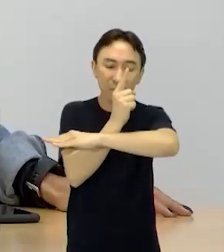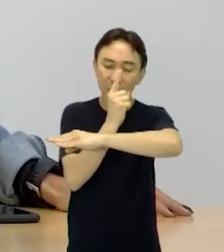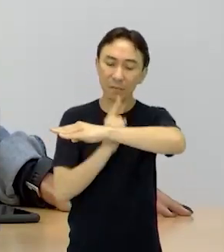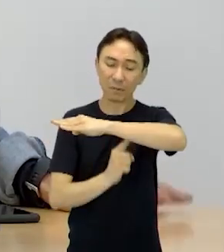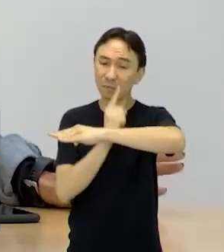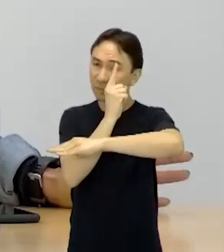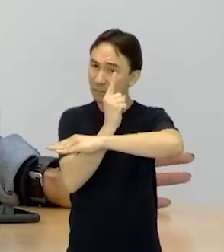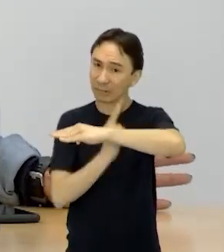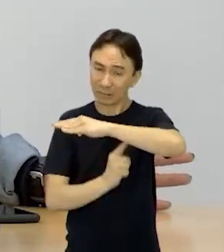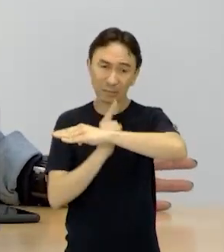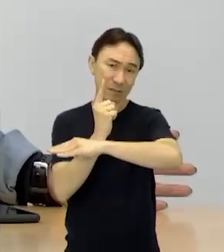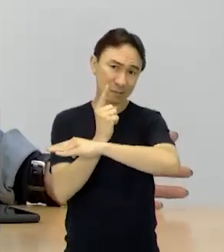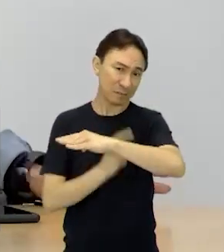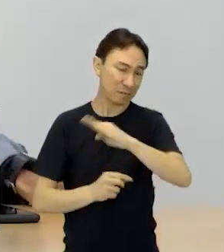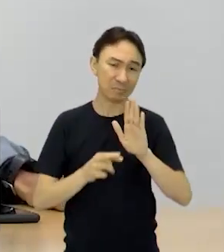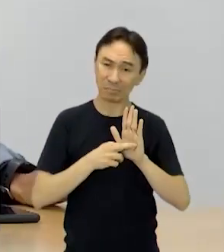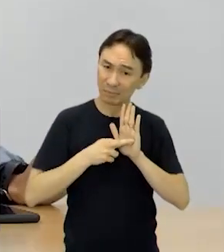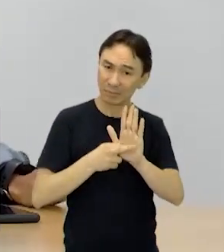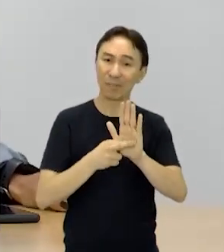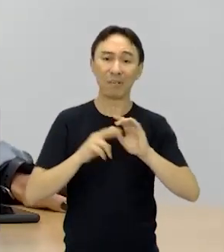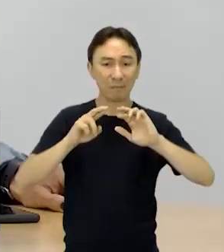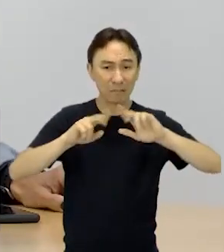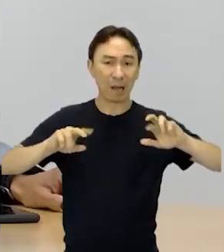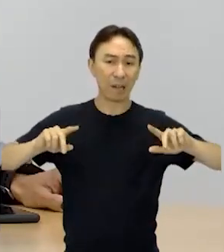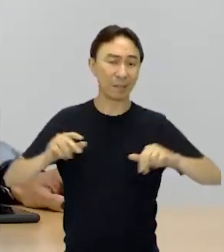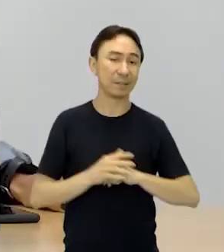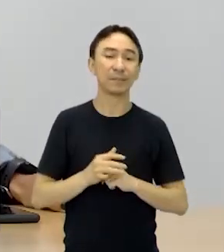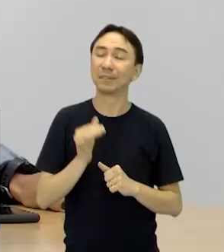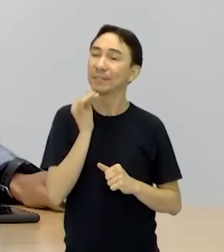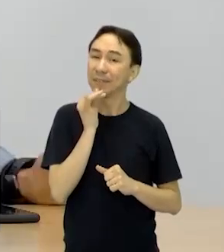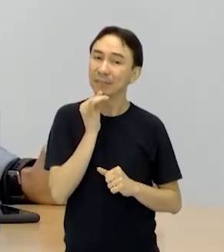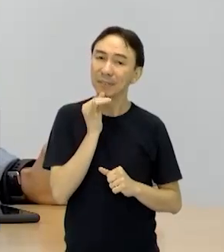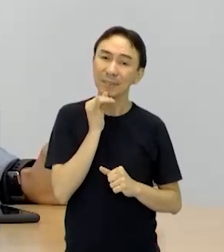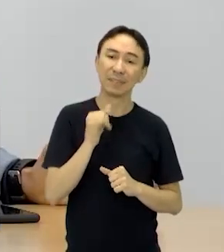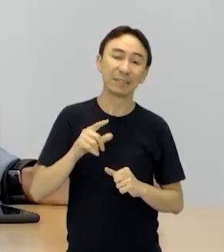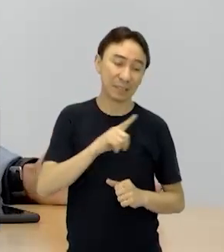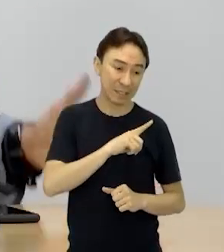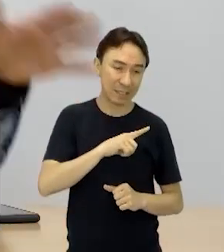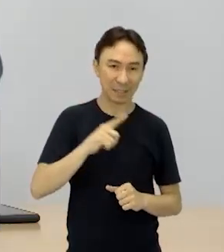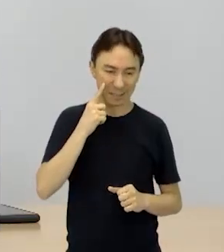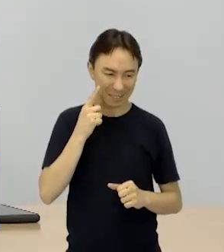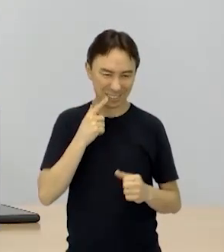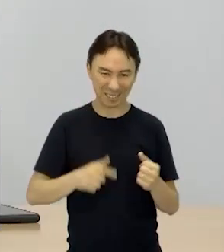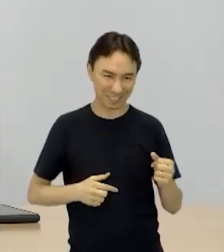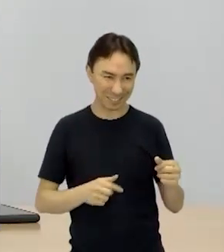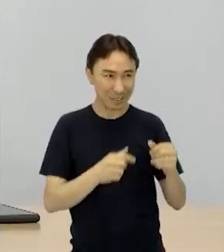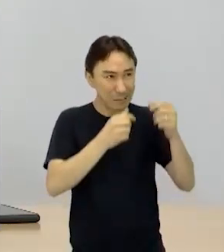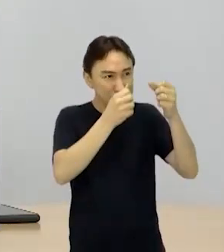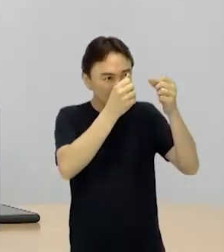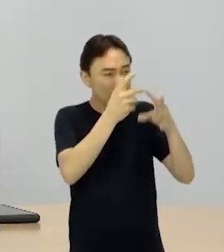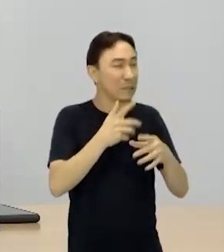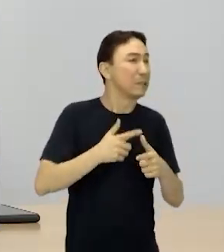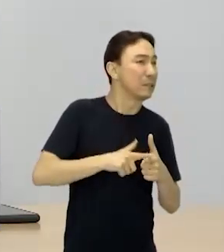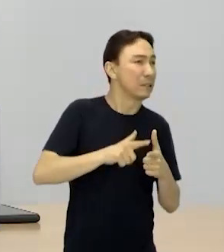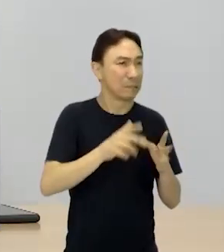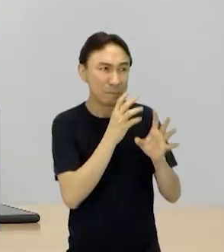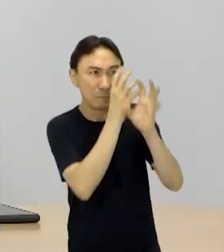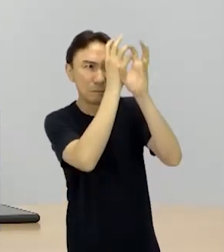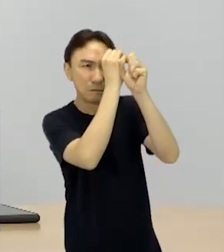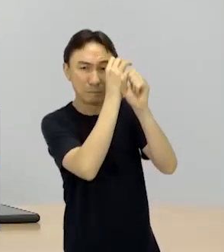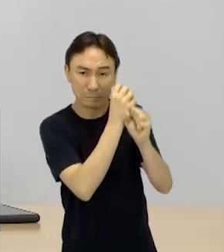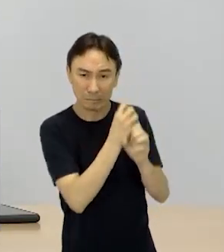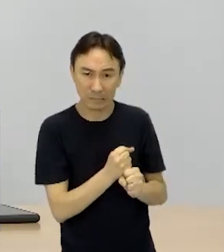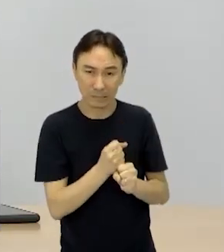maneiras de representar. Por exemplo, se fosse um problema de múltipla escolha, né, Tony? Sim. Teria que ter muita alternativa. Então, a gente sempre opta por deixar na